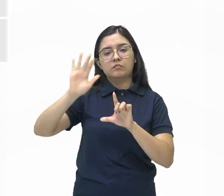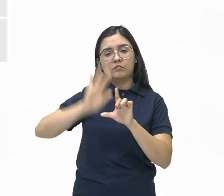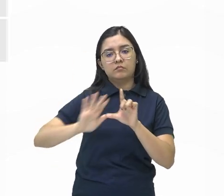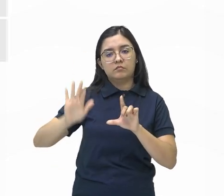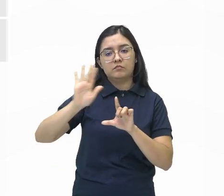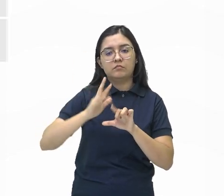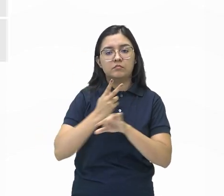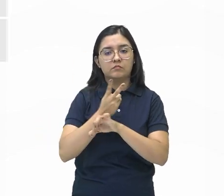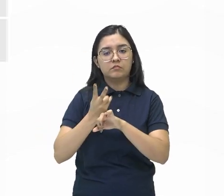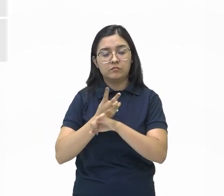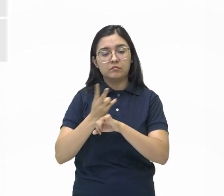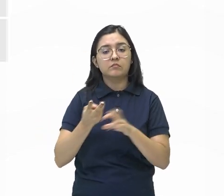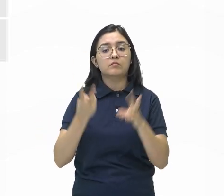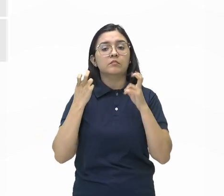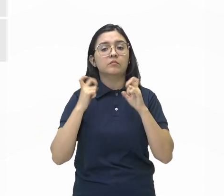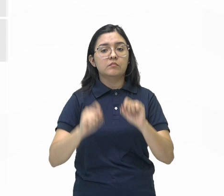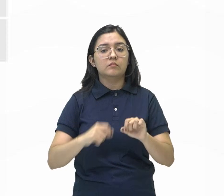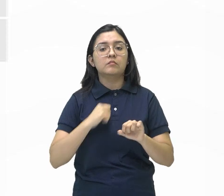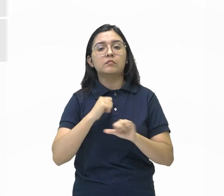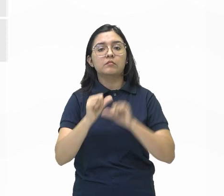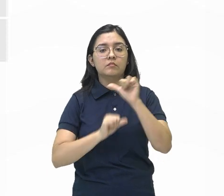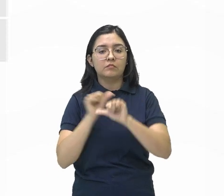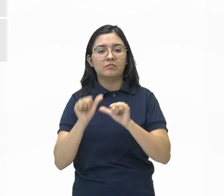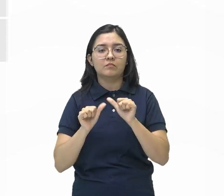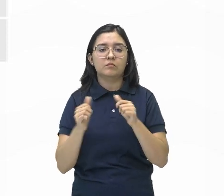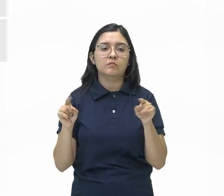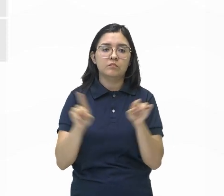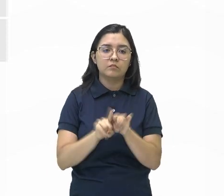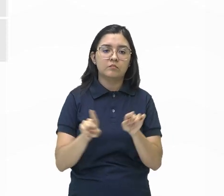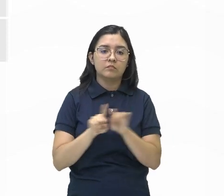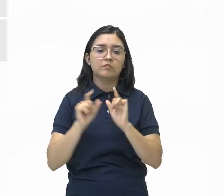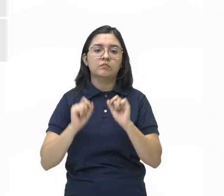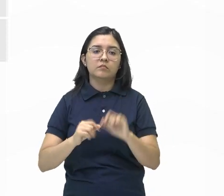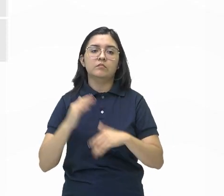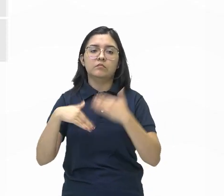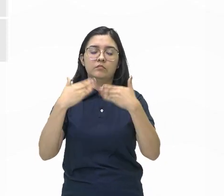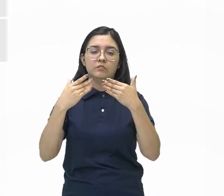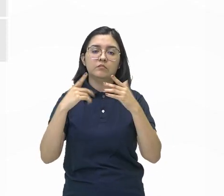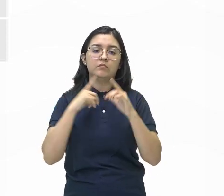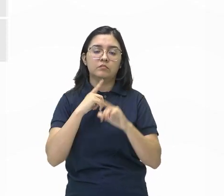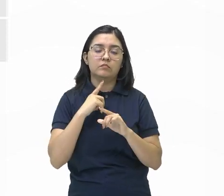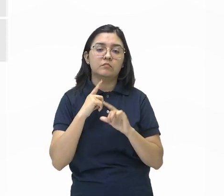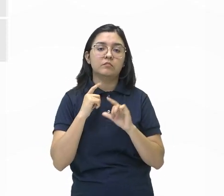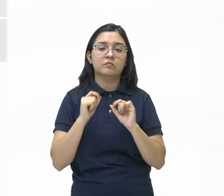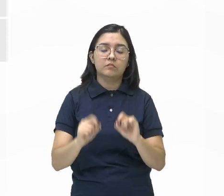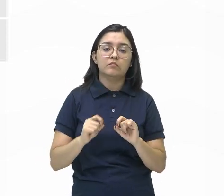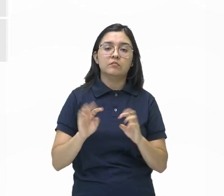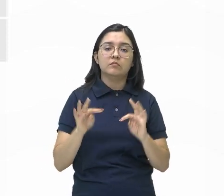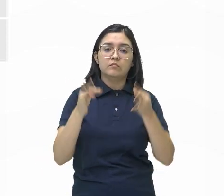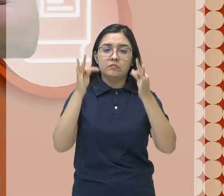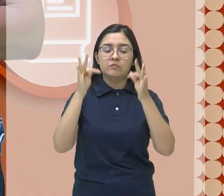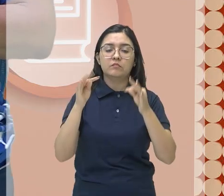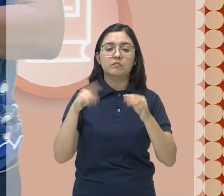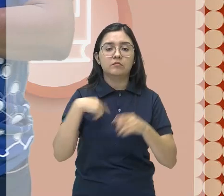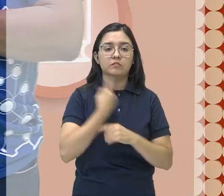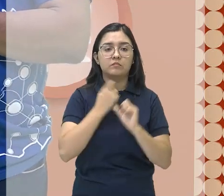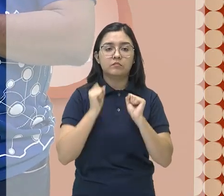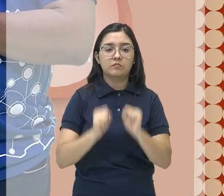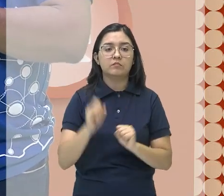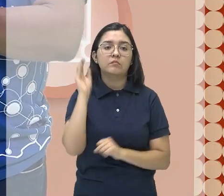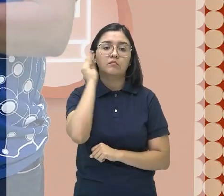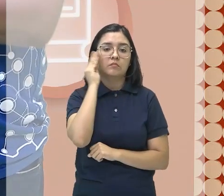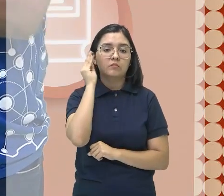há essa mudança. E aí nós falamos ainda do avanço da tecnologia, nós podemos ver aqui o